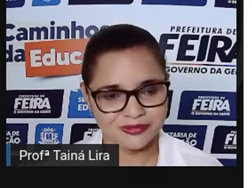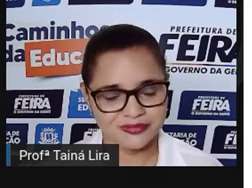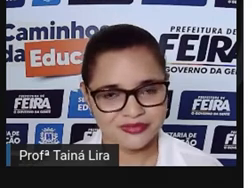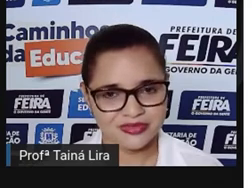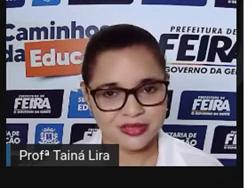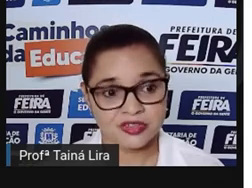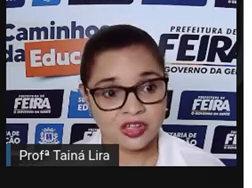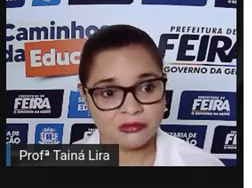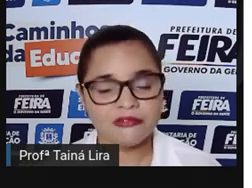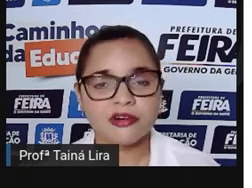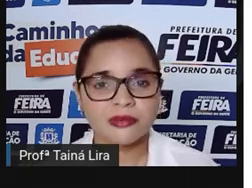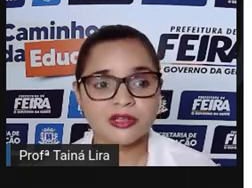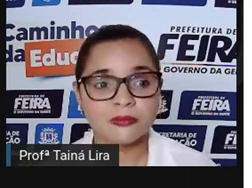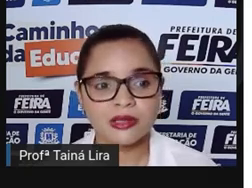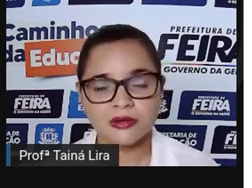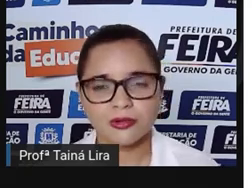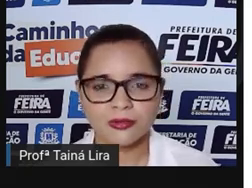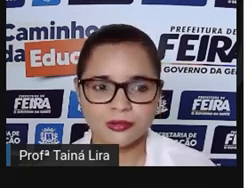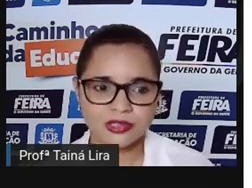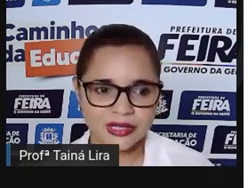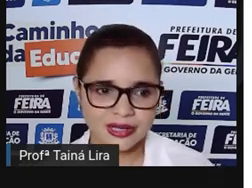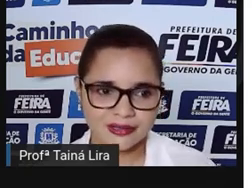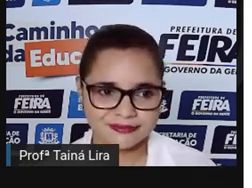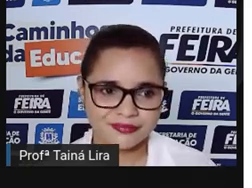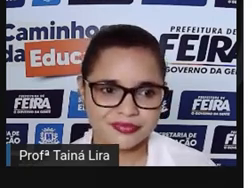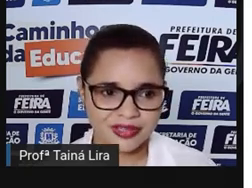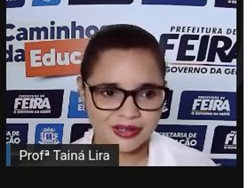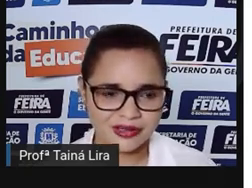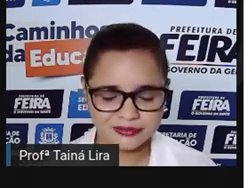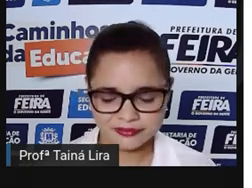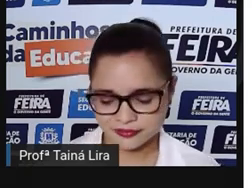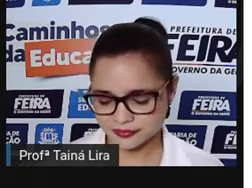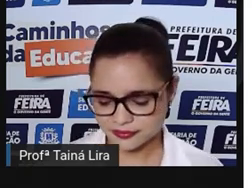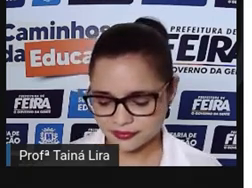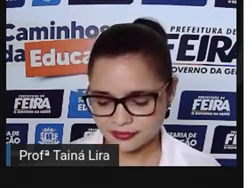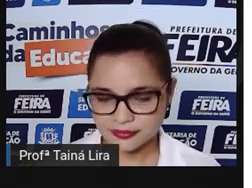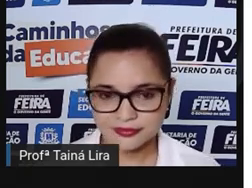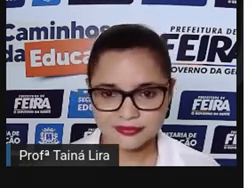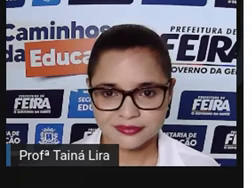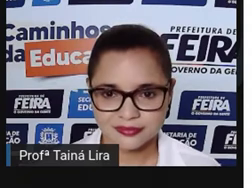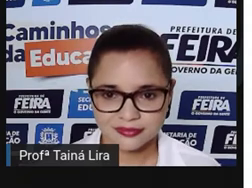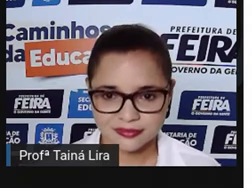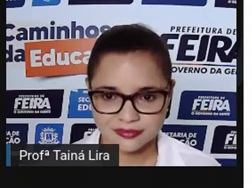comigo já é uma forma de eu me comunicar, tá?